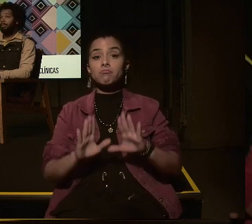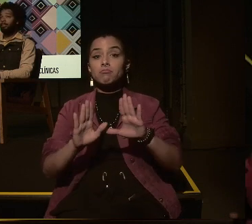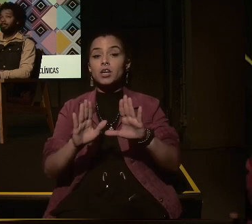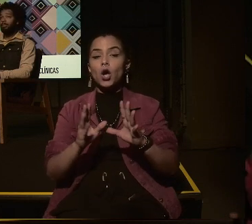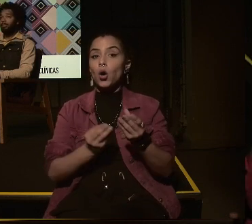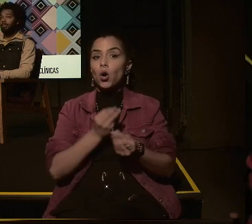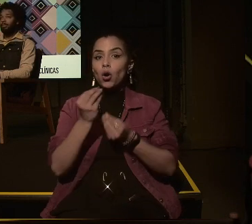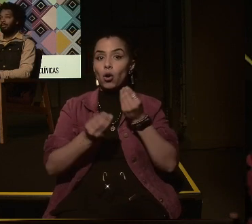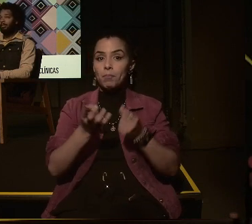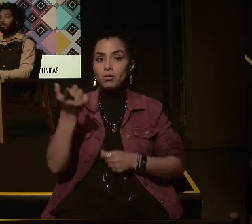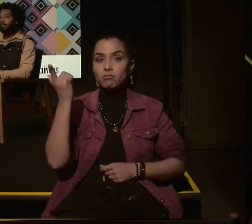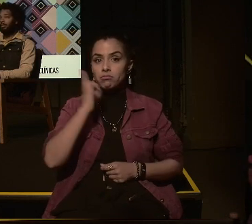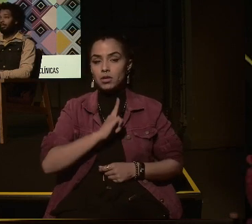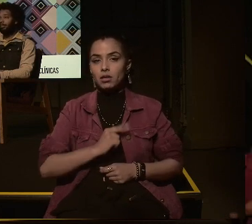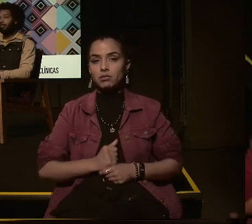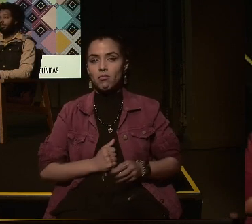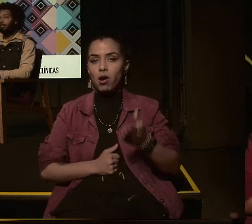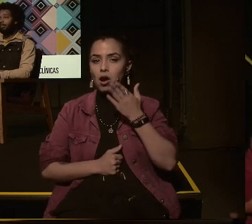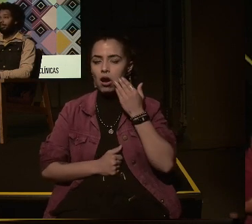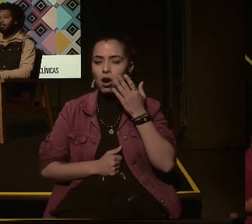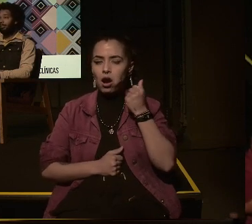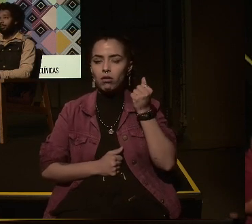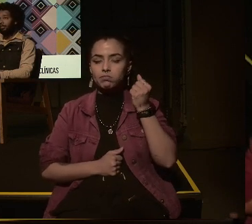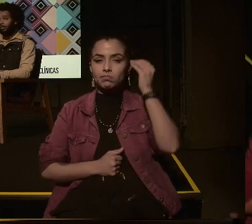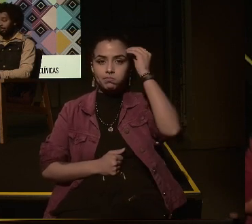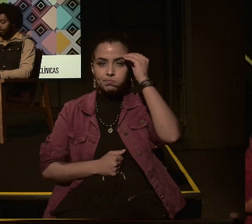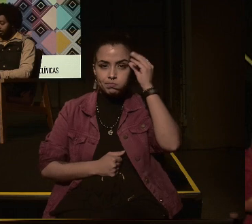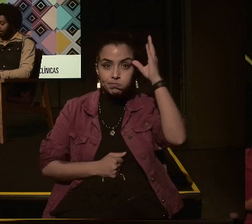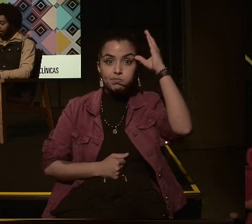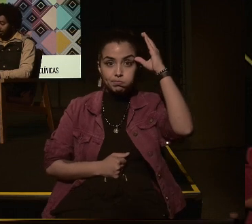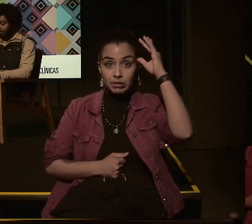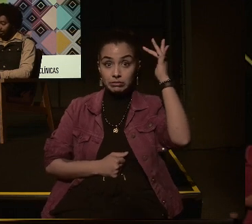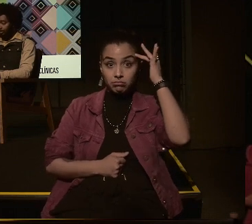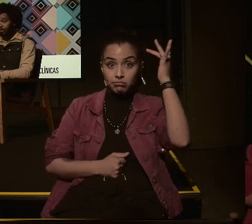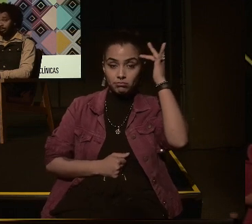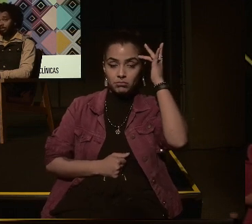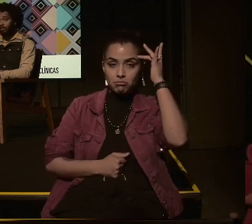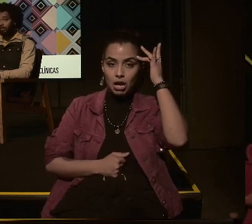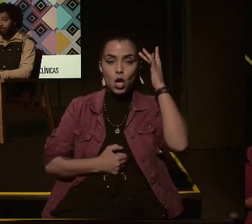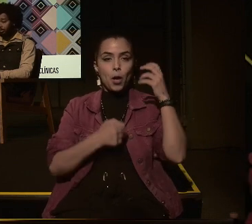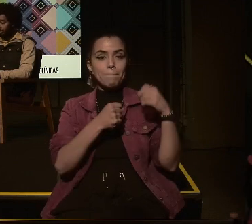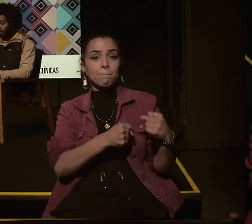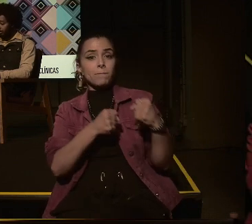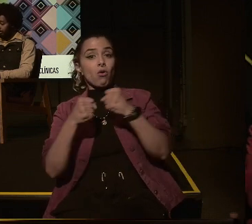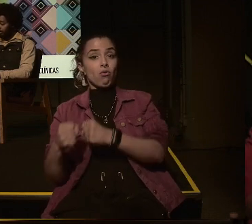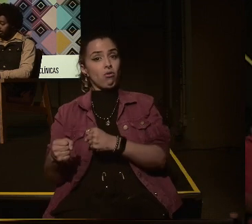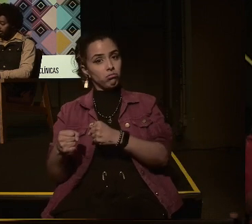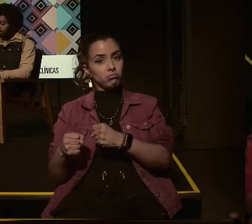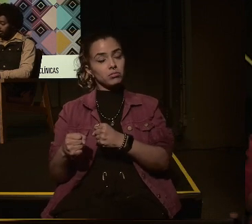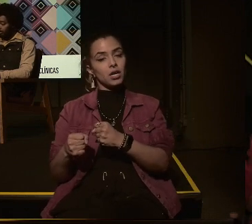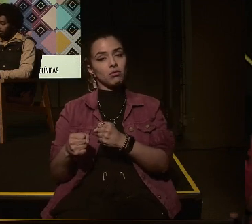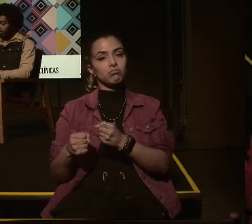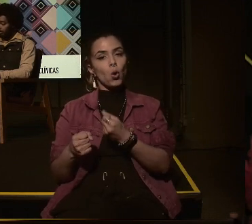gente desnorteia o saber e o poder através de ações.